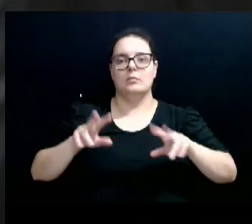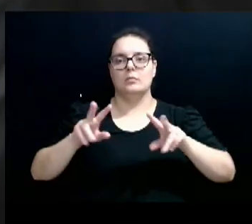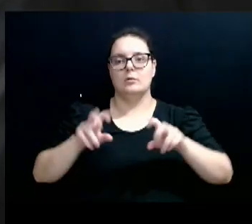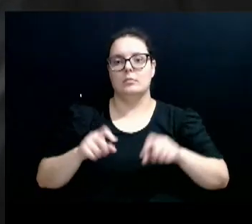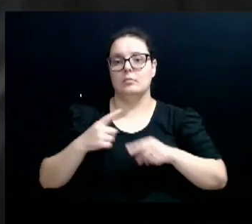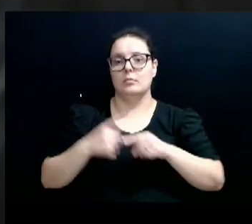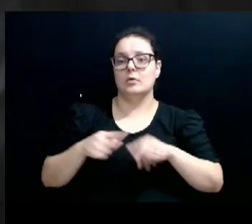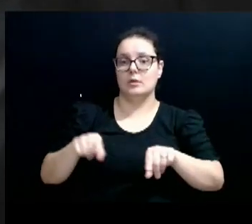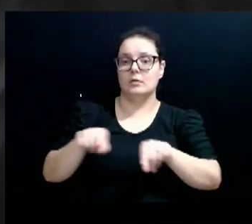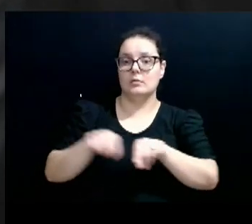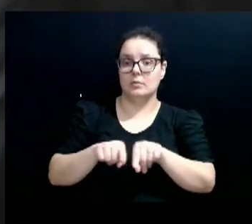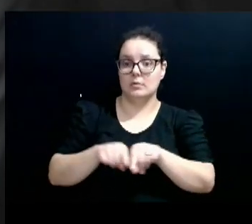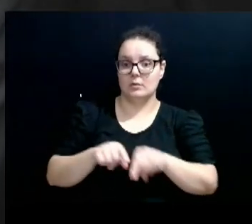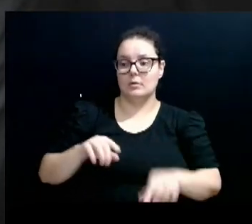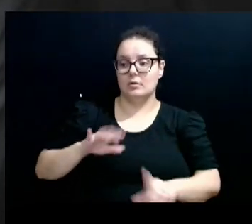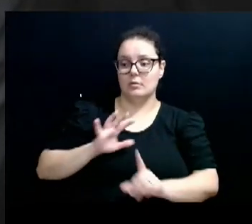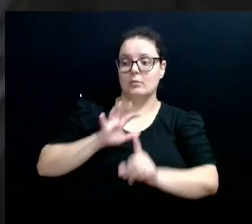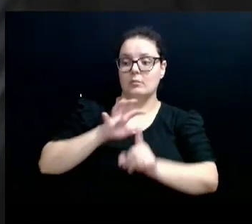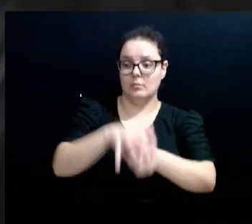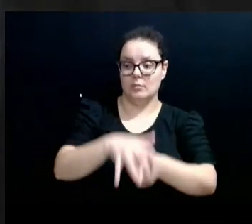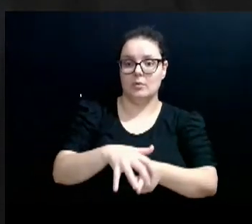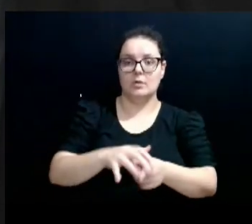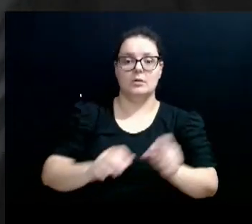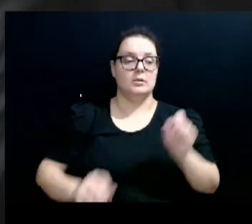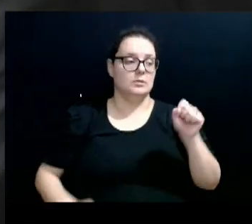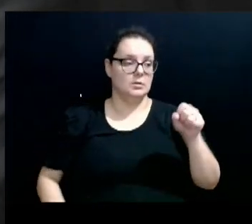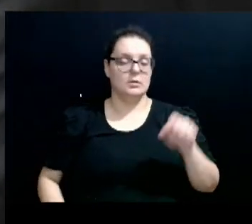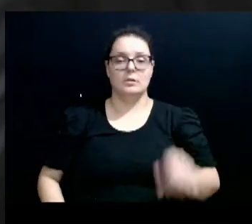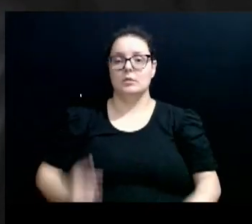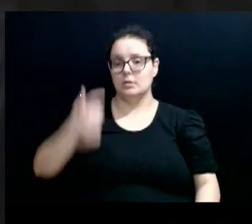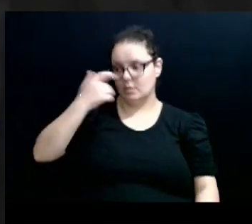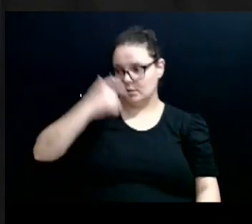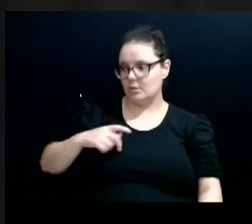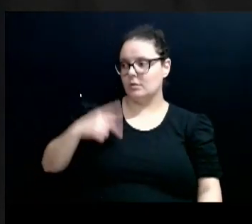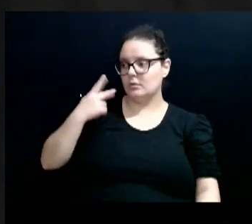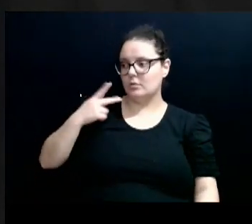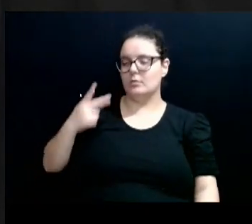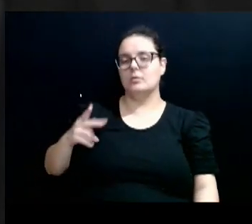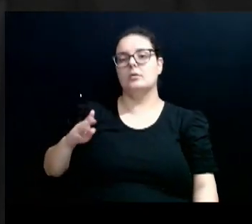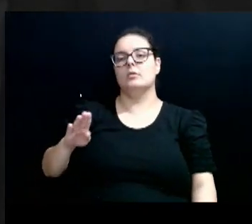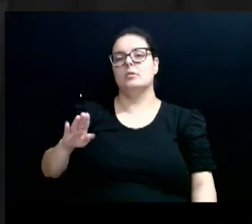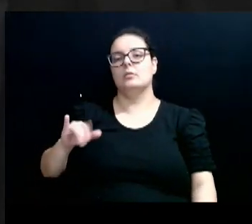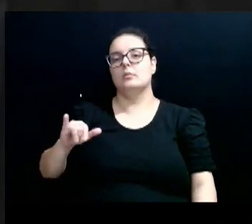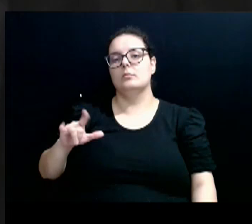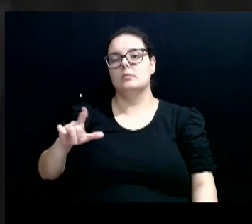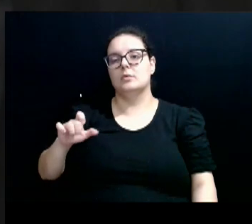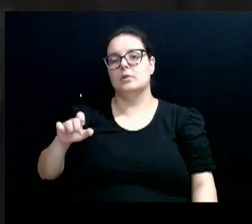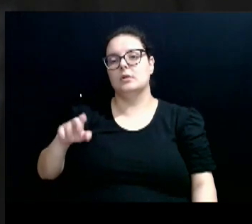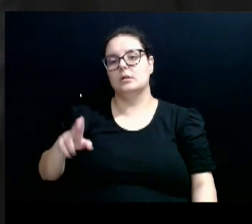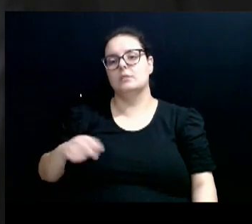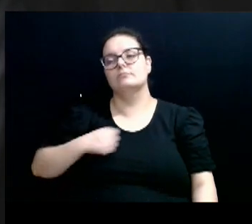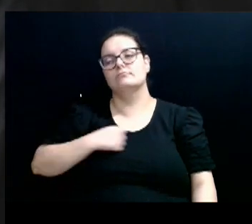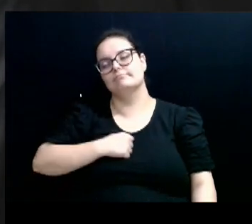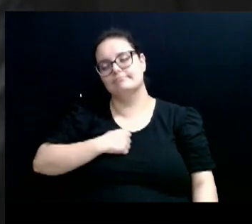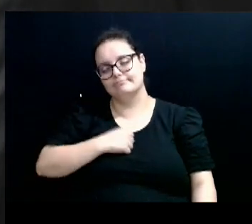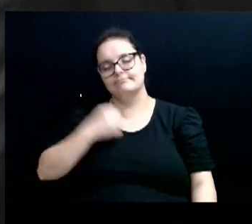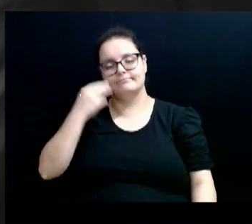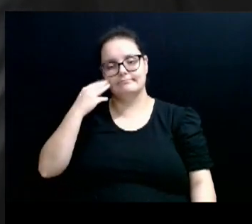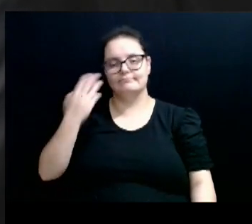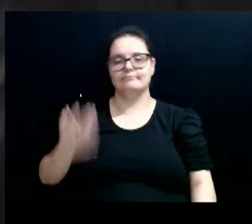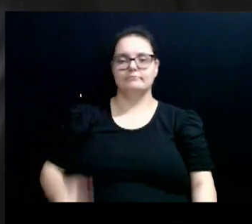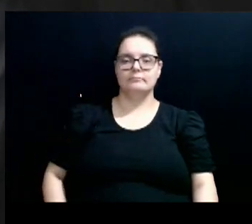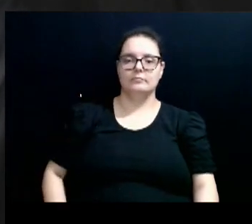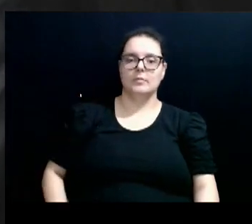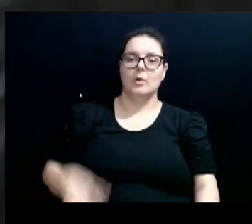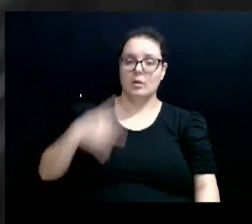o bullying. Eu com o vereador Biléu, também de saudosa memória, né? Sim. O grande vereador Biléu, juntos